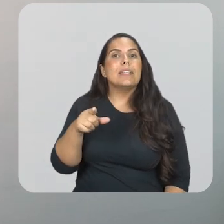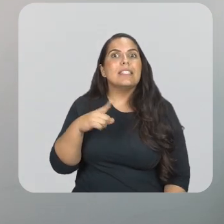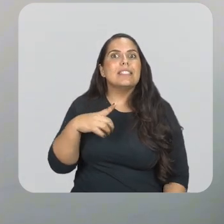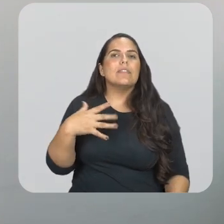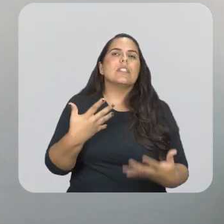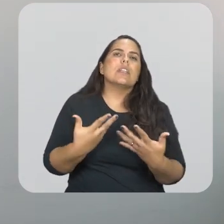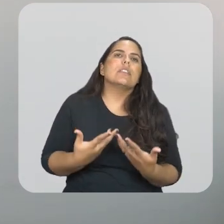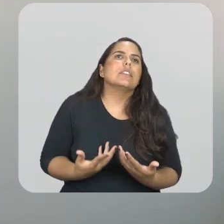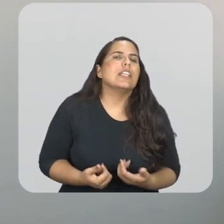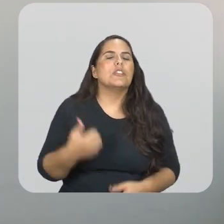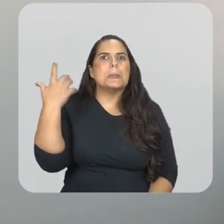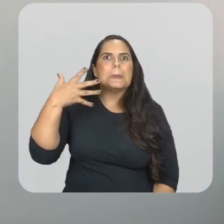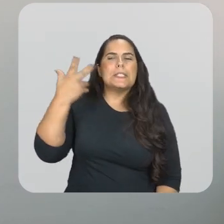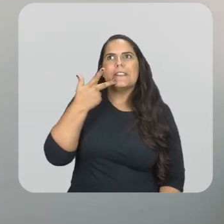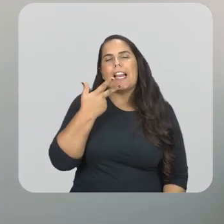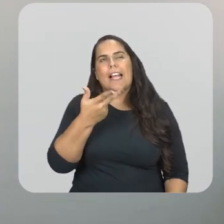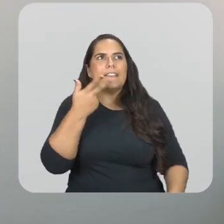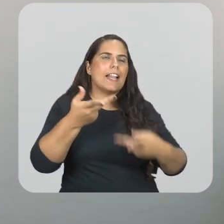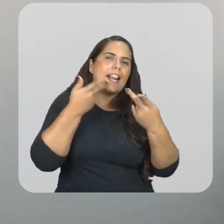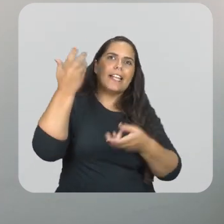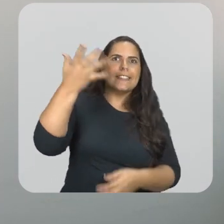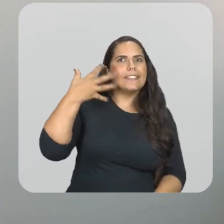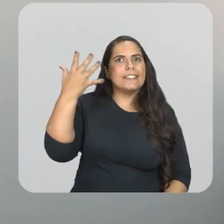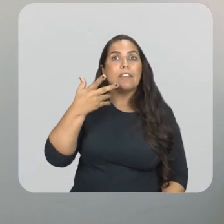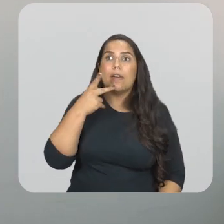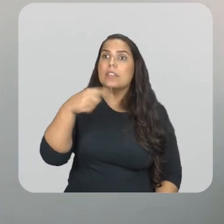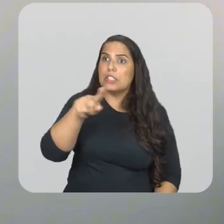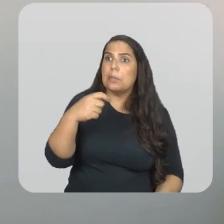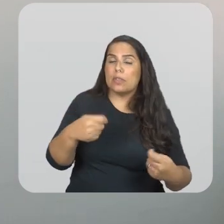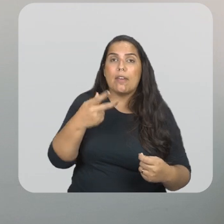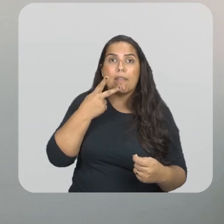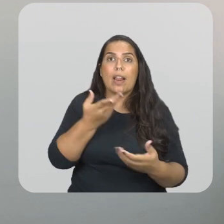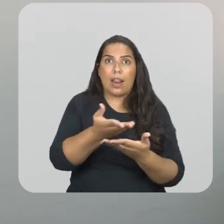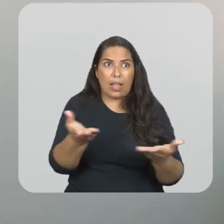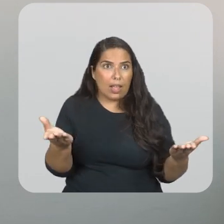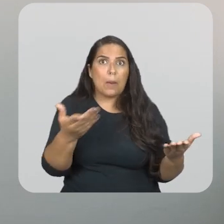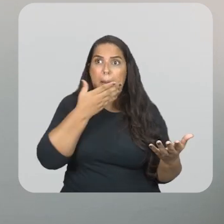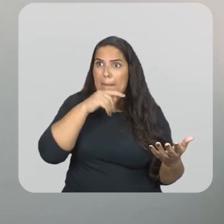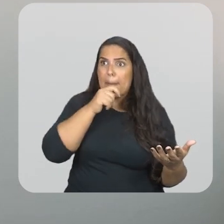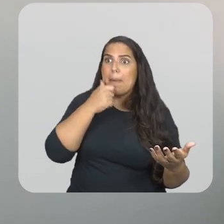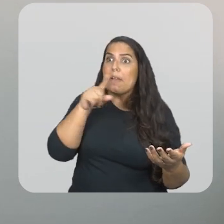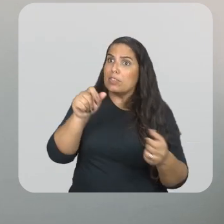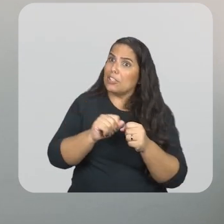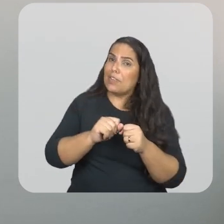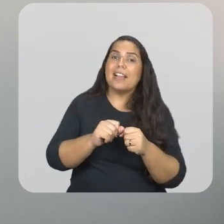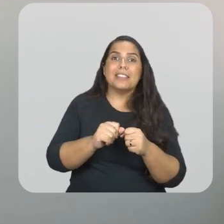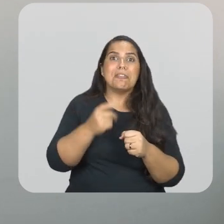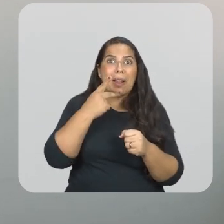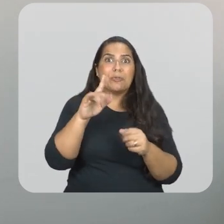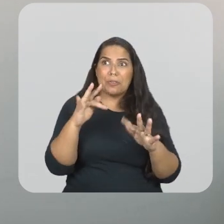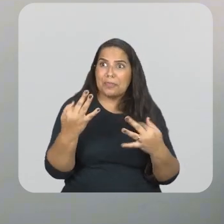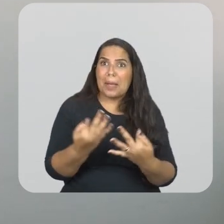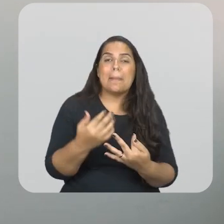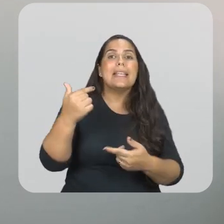eles estavam exaustos de tanto falarem. E eu falava assim, vocês têm que me dizer para os pais de vocês o que vocês fazem. Né?